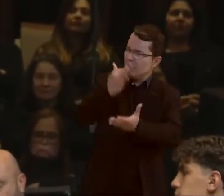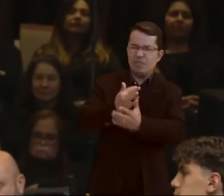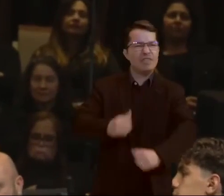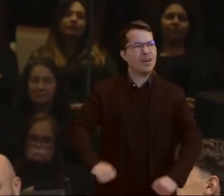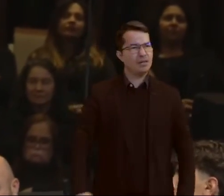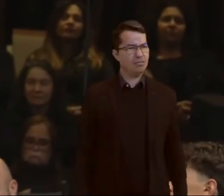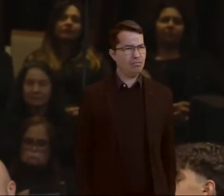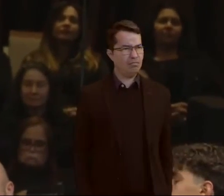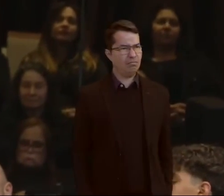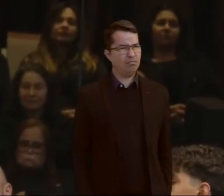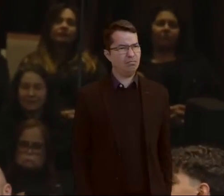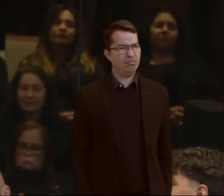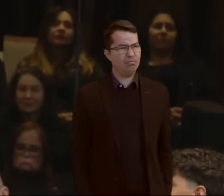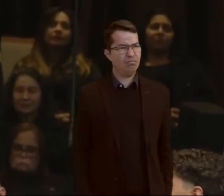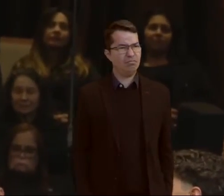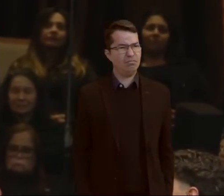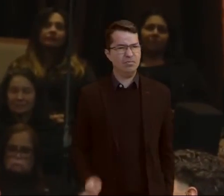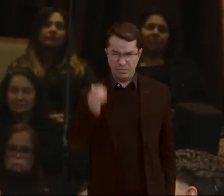abençoadores. Está entendendo?